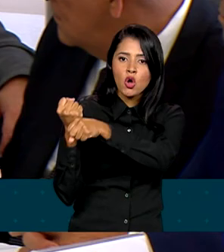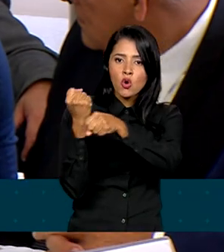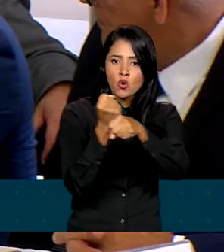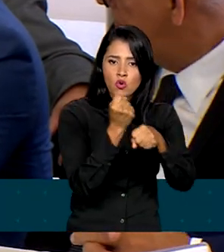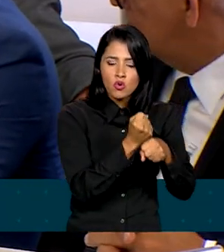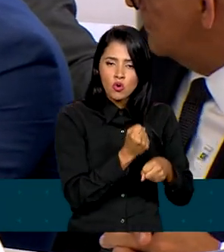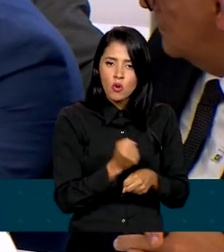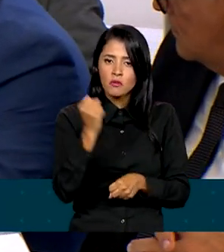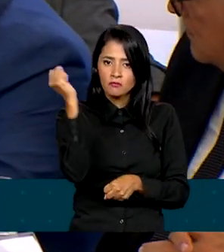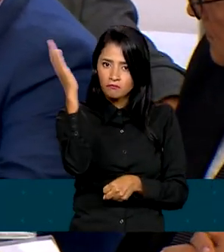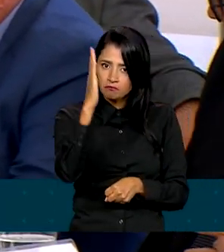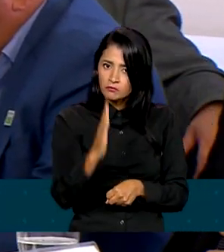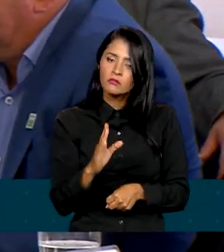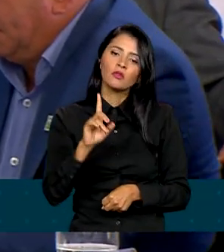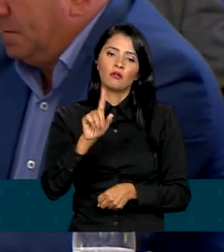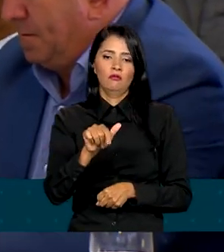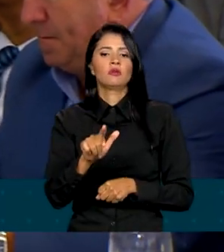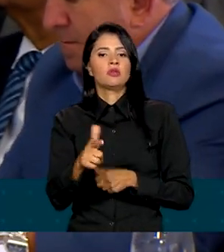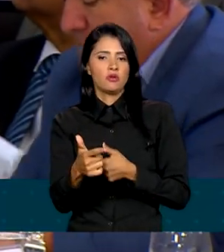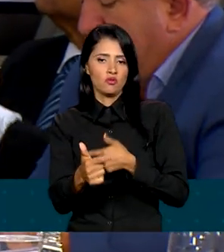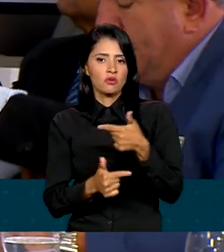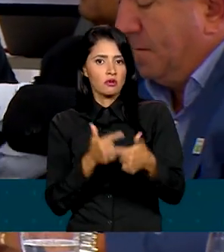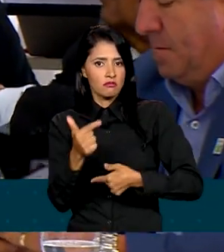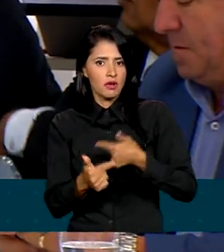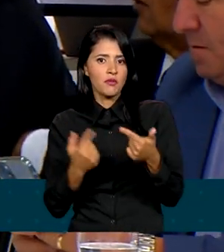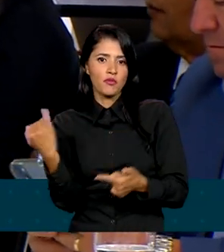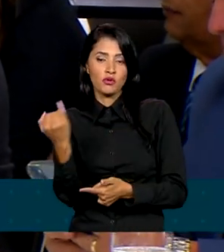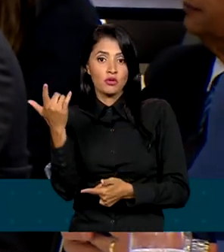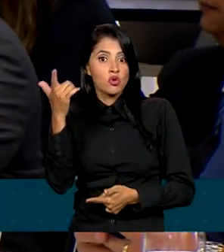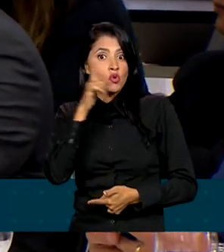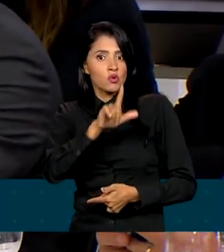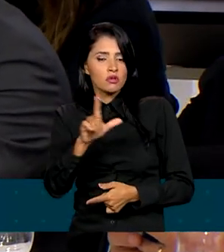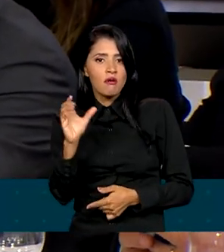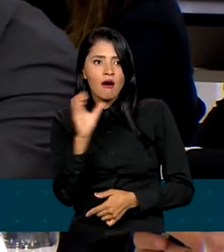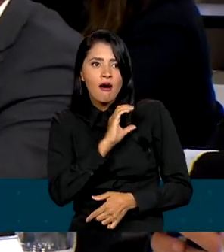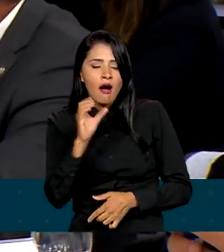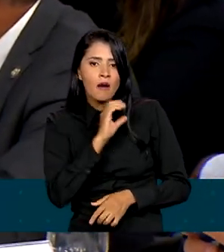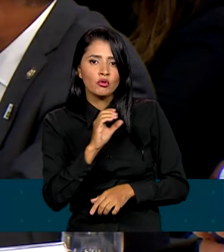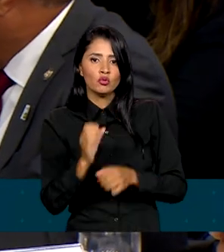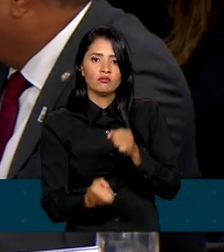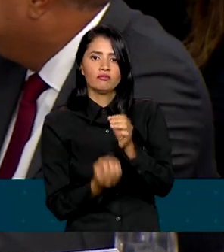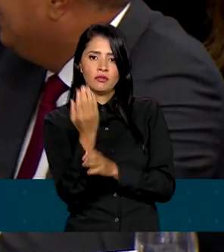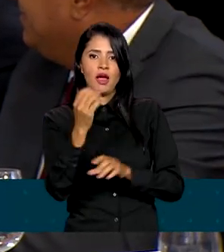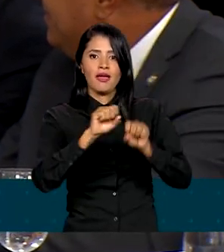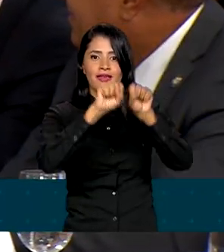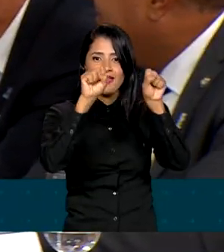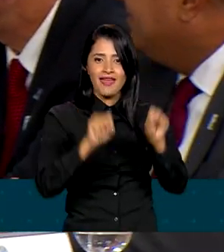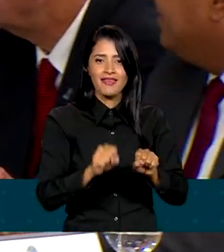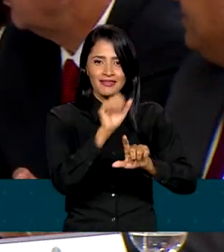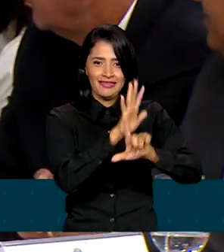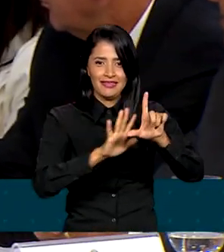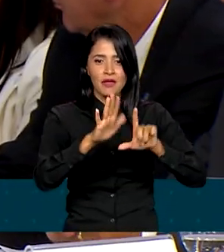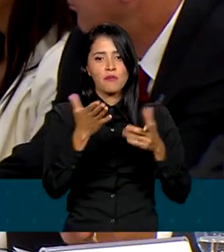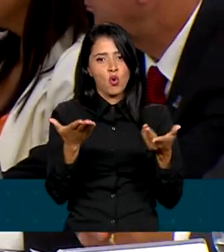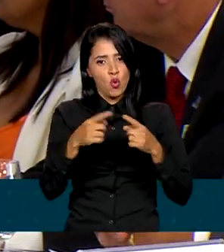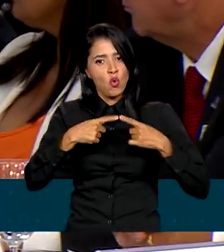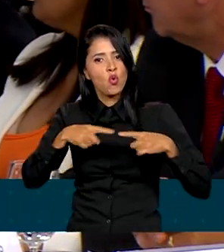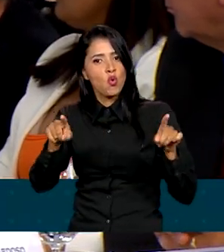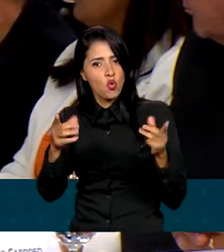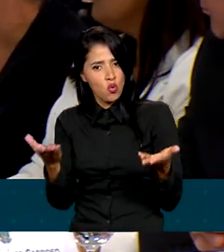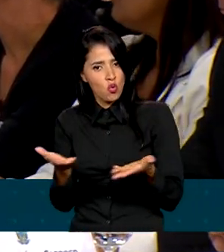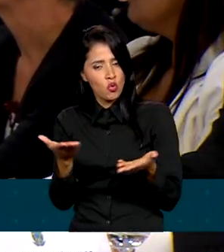trabalho muito importante que a gente fez para construir muito rapidamente esse sistema, presidente, que a gente está disponibilizando hoje. É um